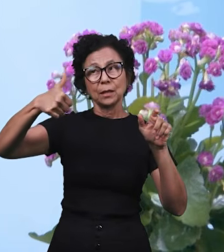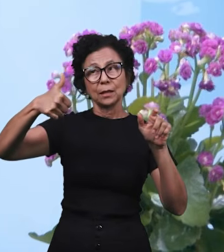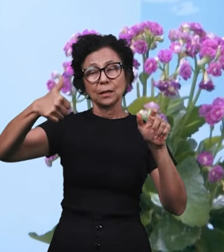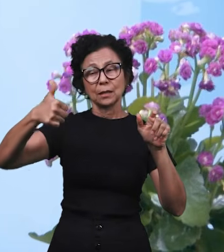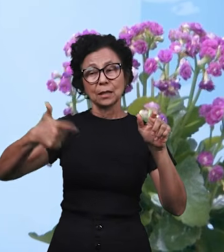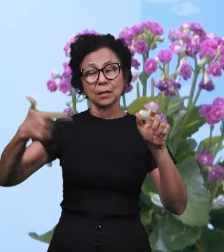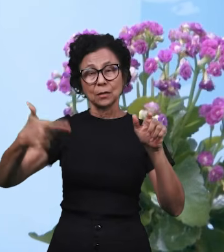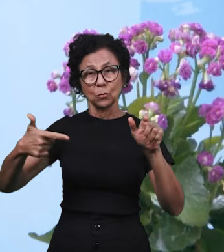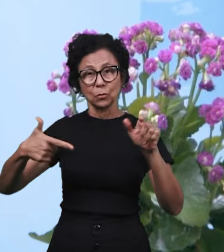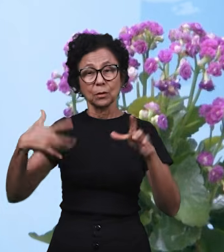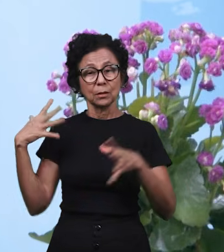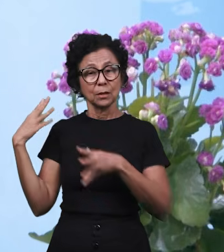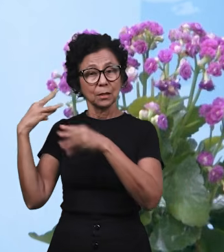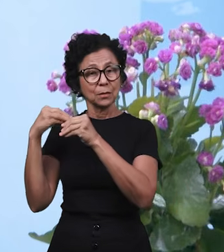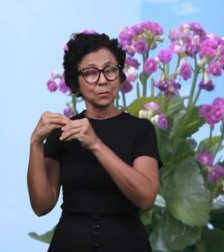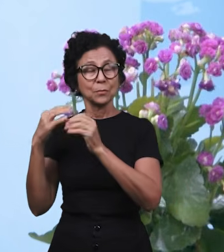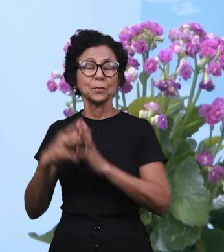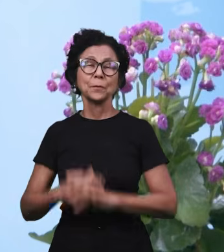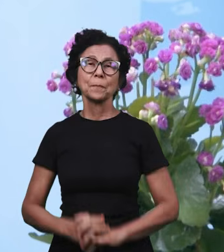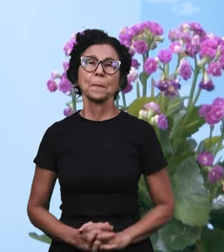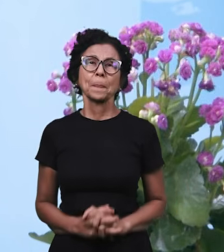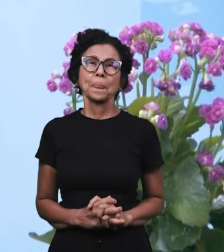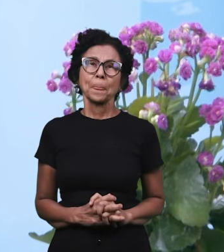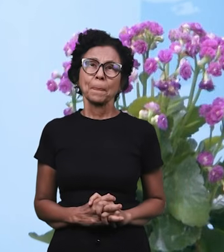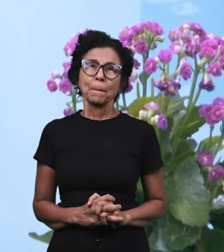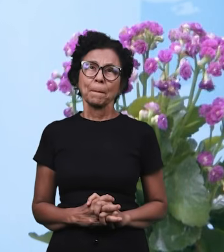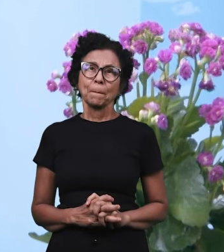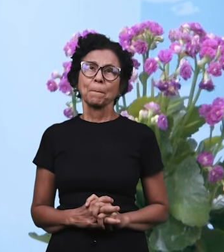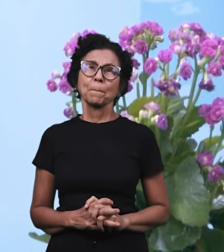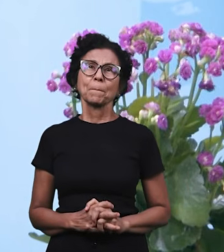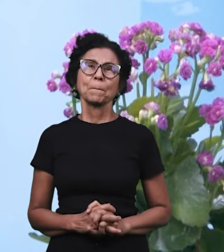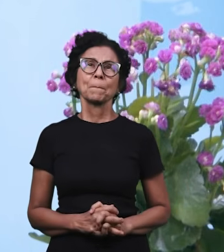uma conclusão, né? O coro aqui é mais uma